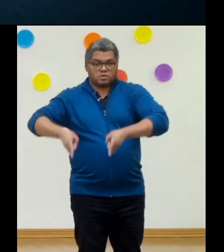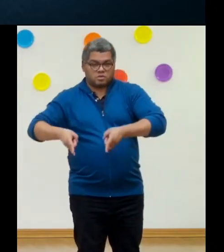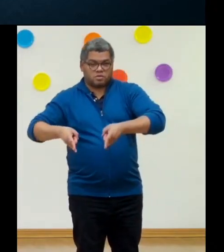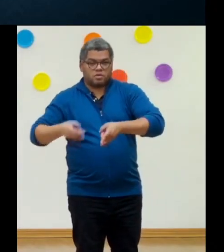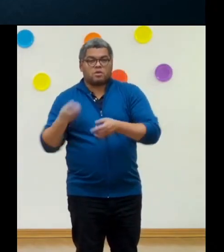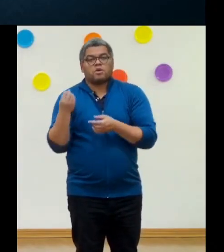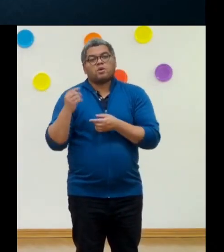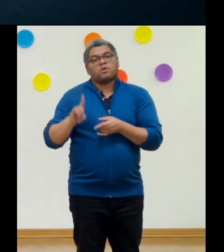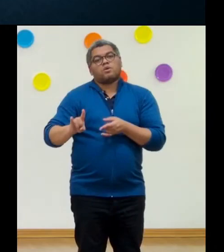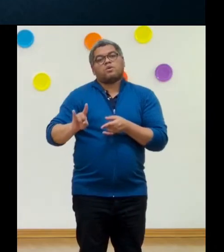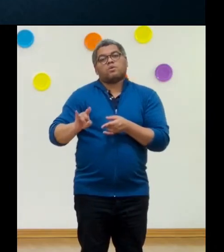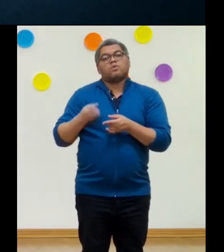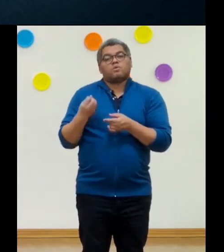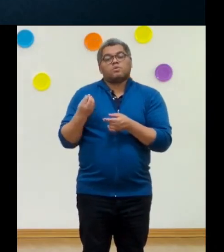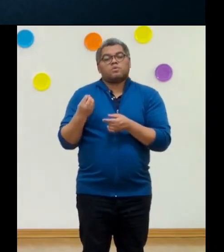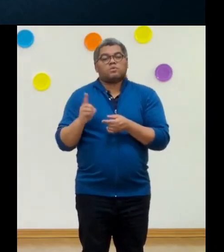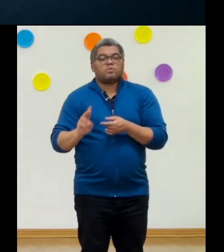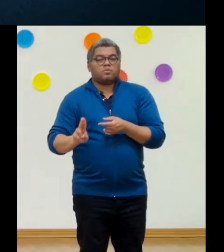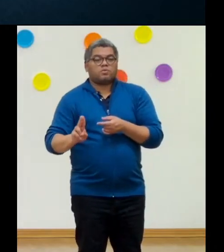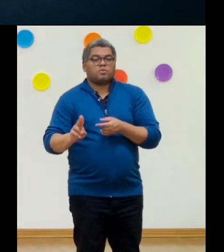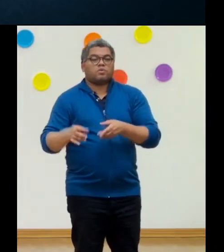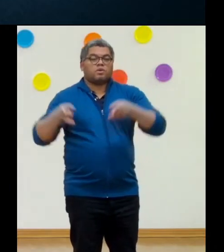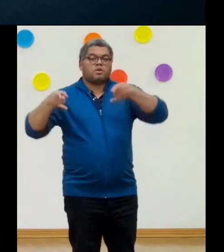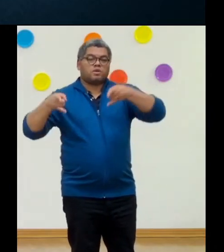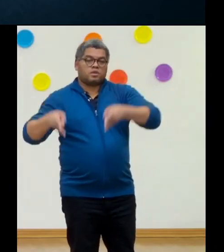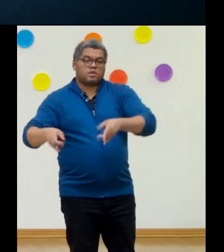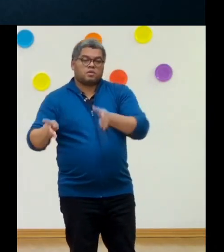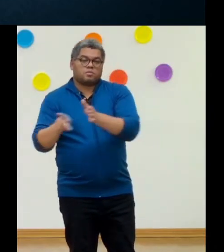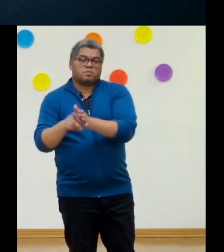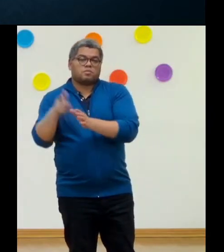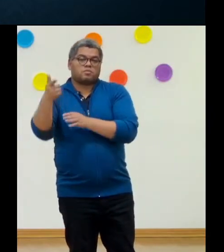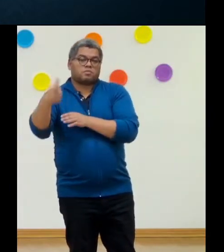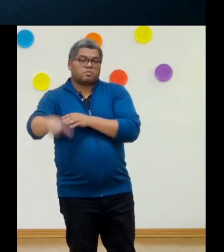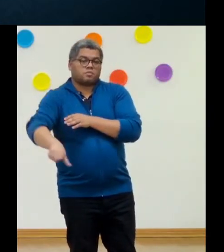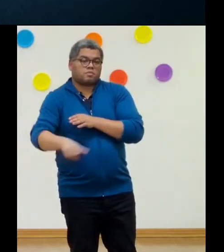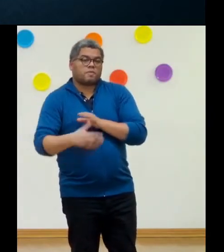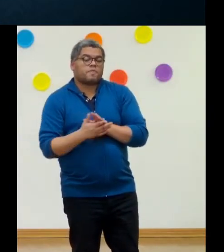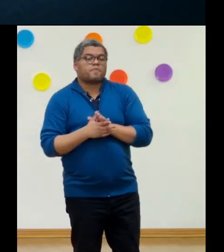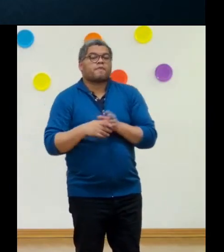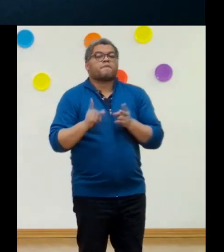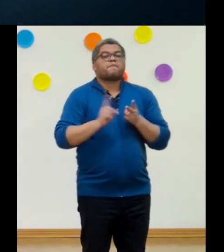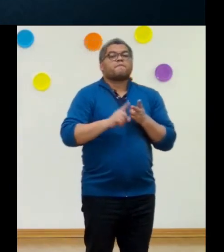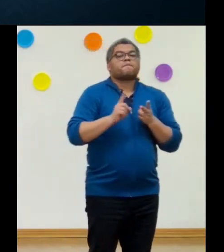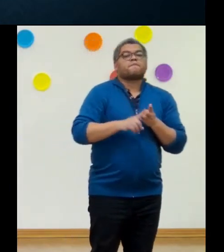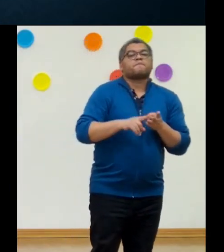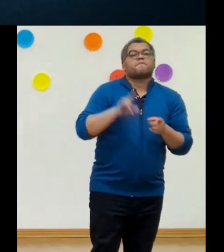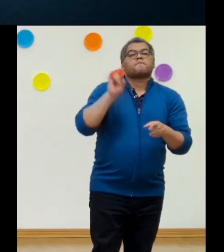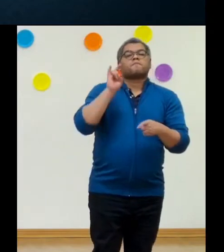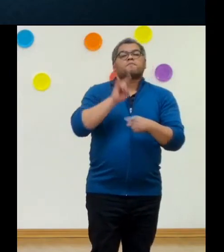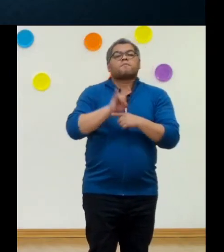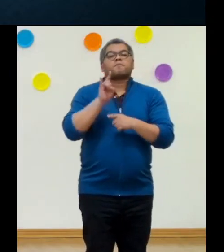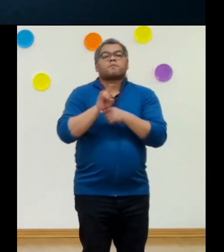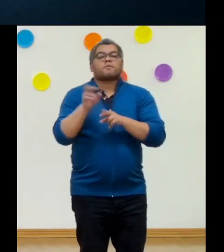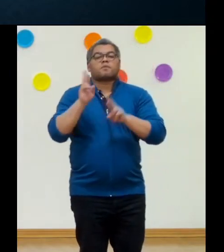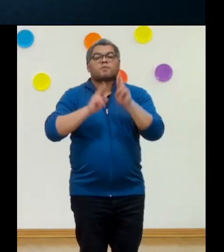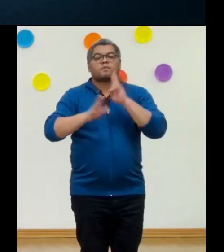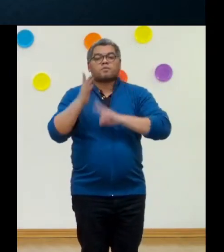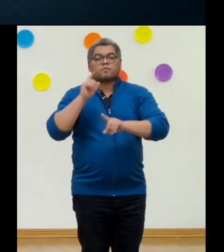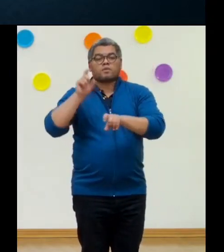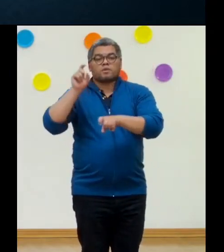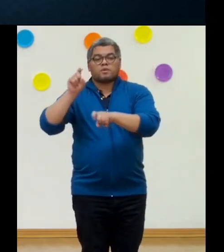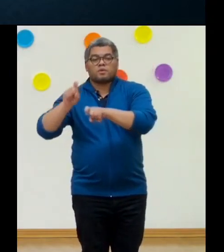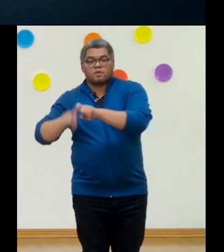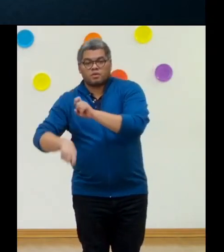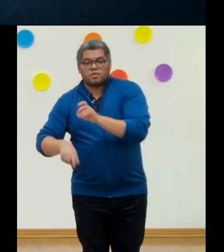outro. Ad alterum. É daí que vem essa expressão. O David Clarke diz, adultério é um relacionamento